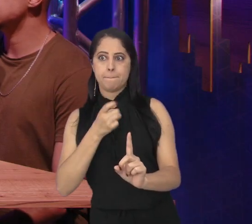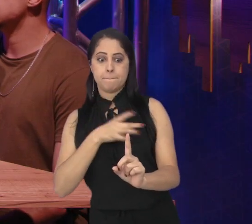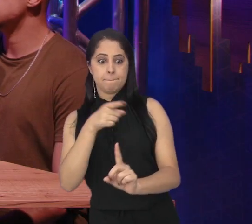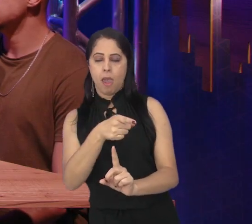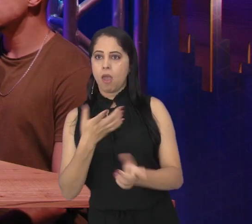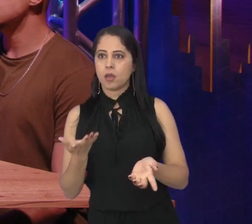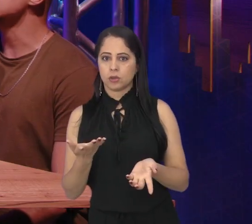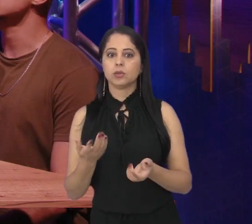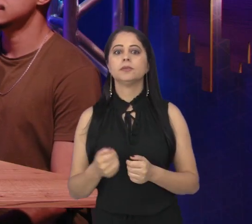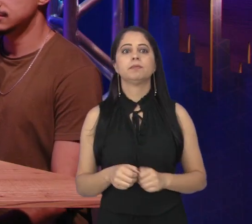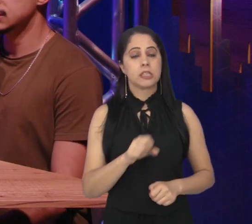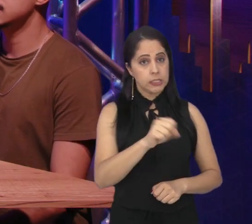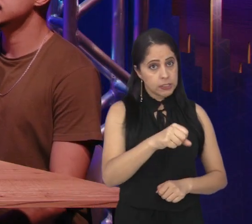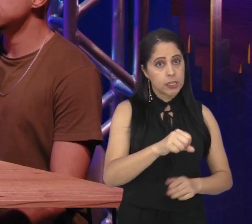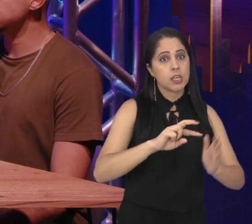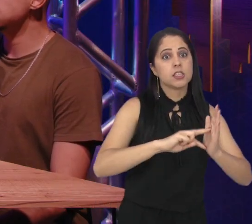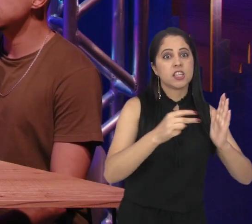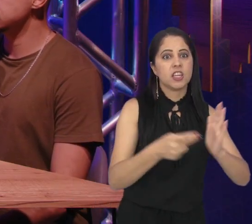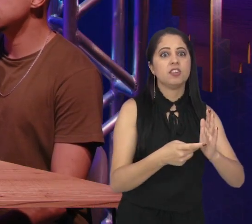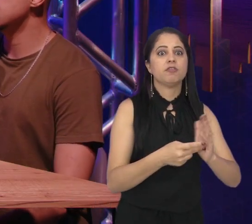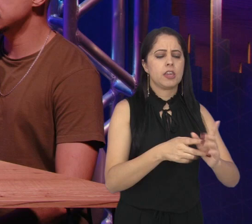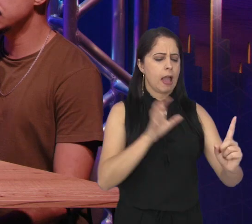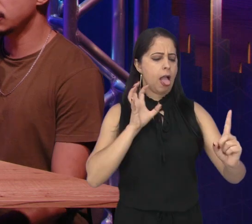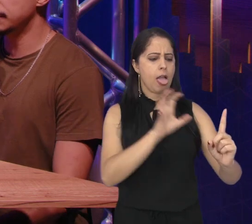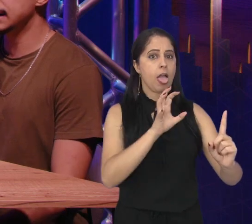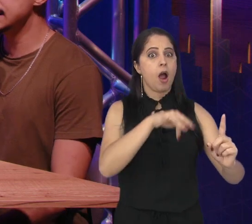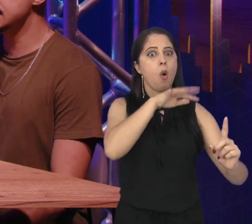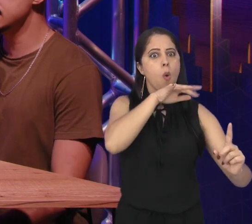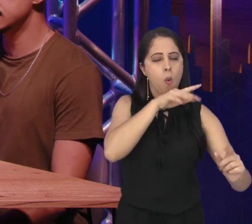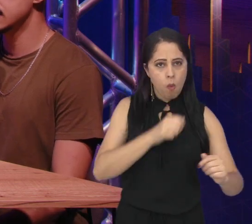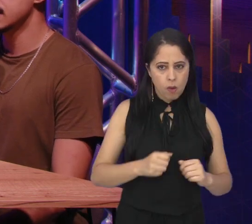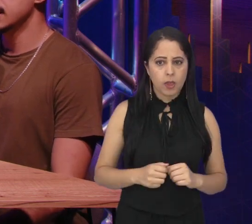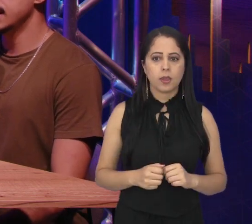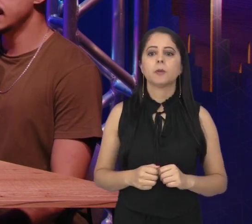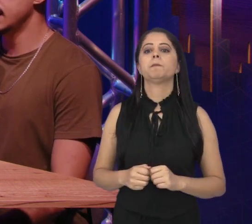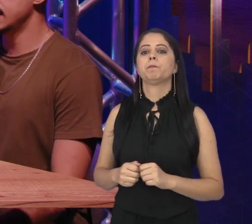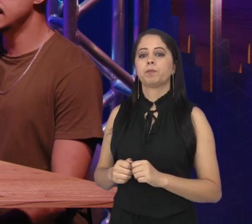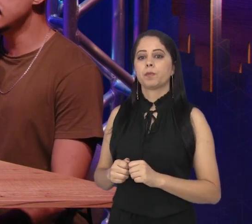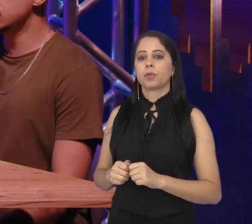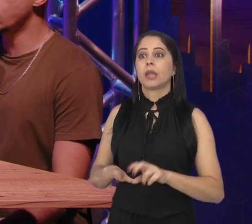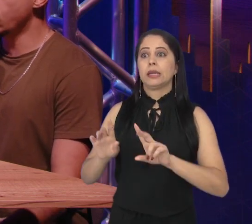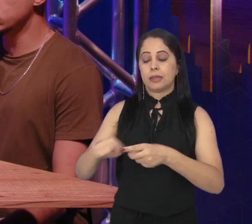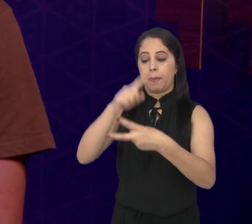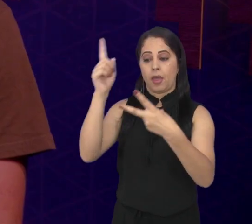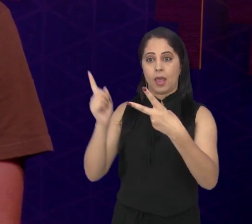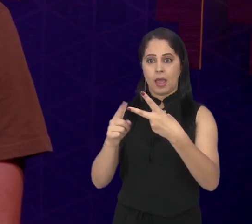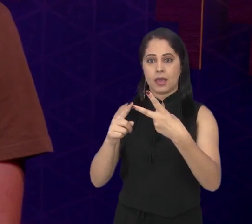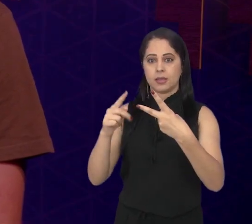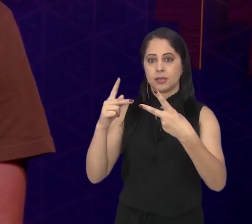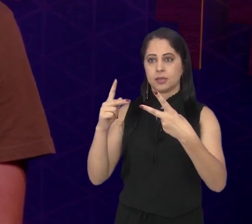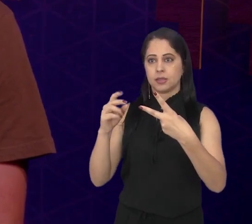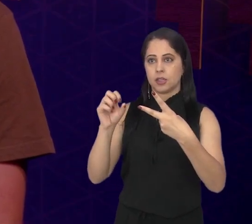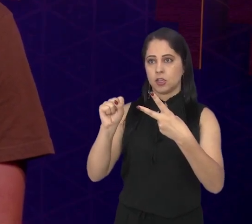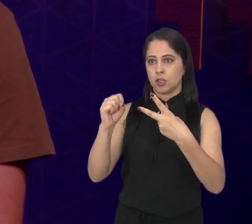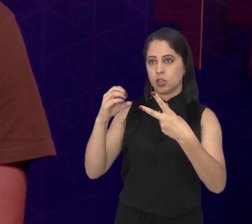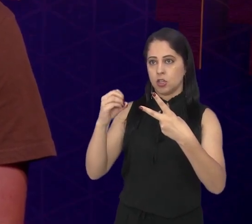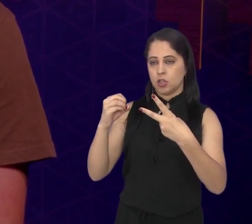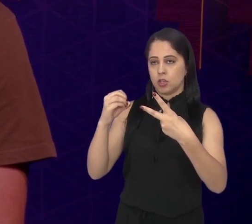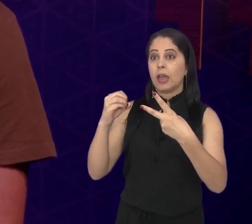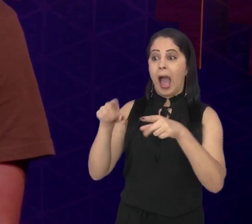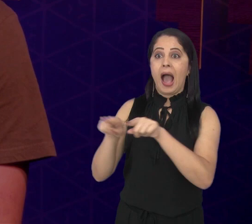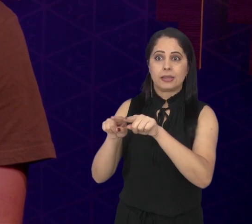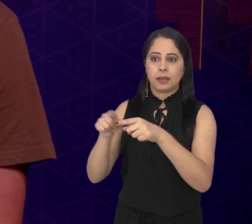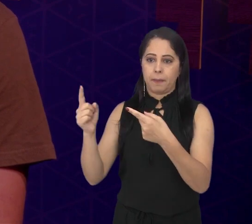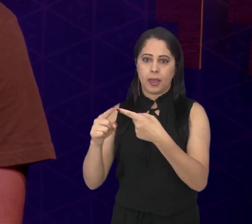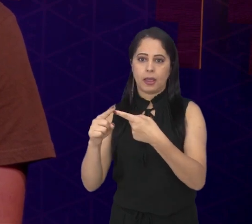forma de influenciar outros países de forma agressiva. De forma agressiva. E outra maneira é também pelos